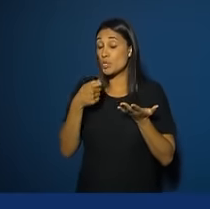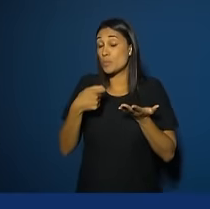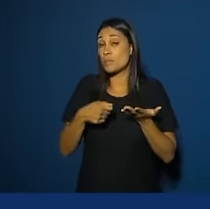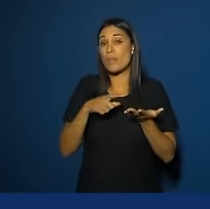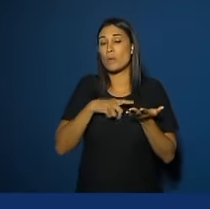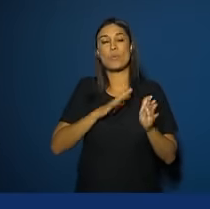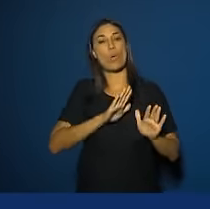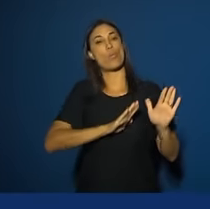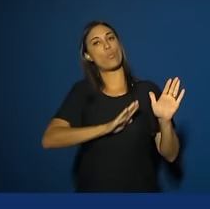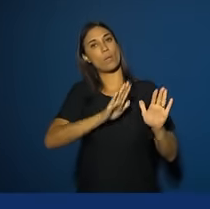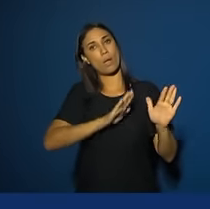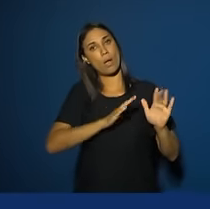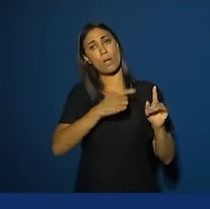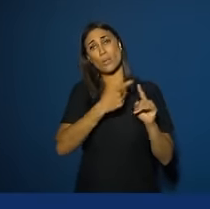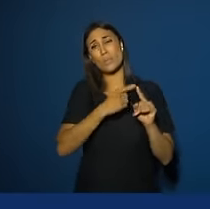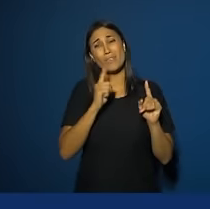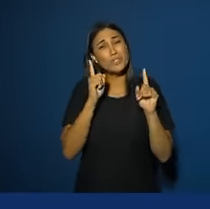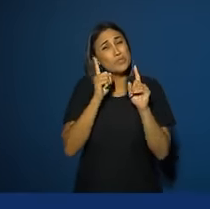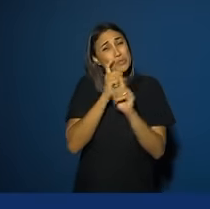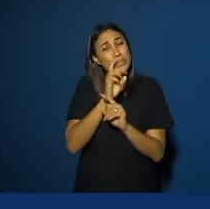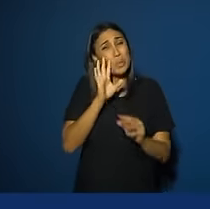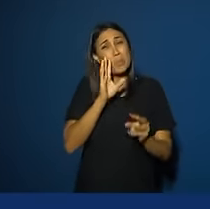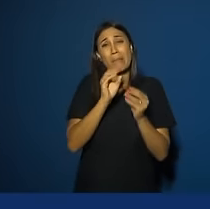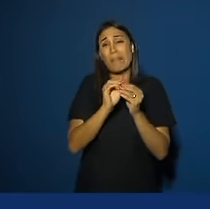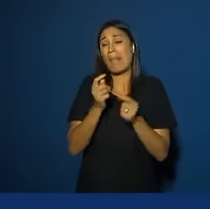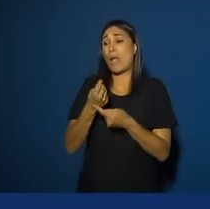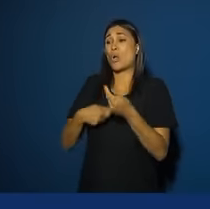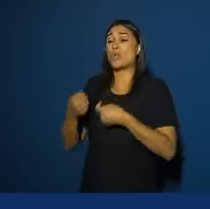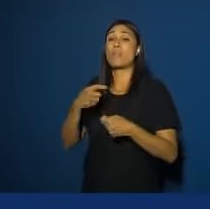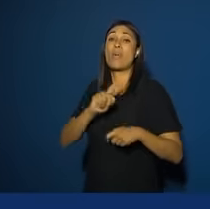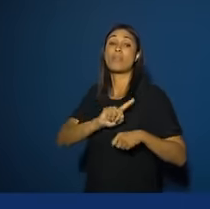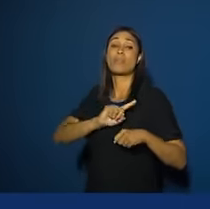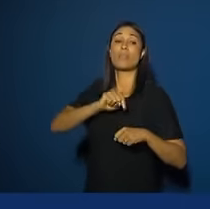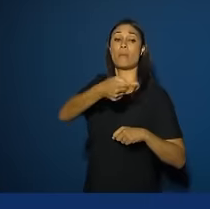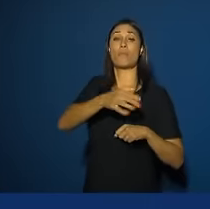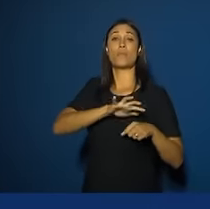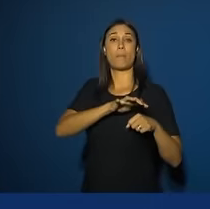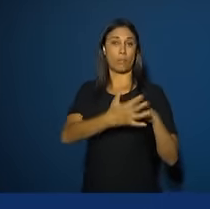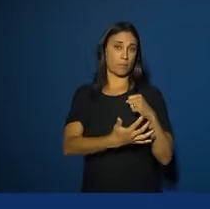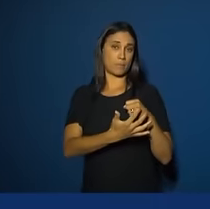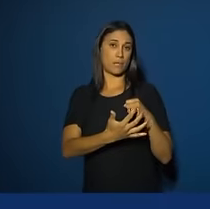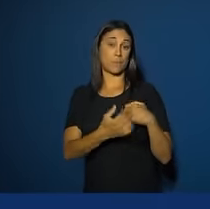pouquinho mais de cuidado, porque está difícil entender a economia pós-pandemia.